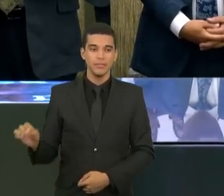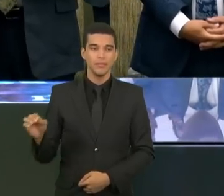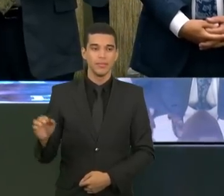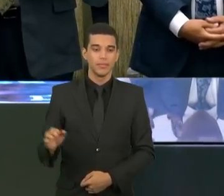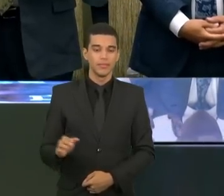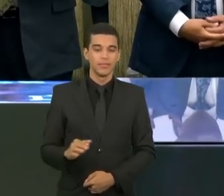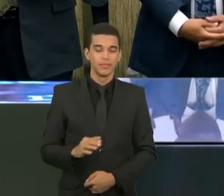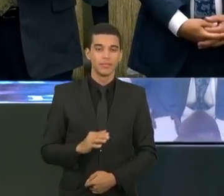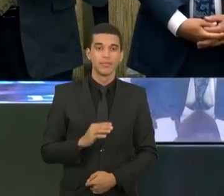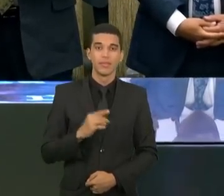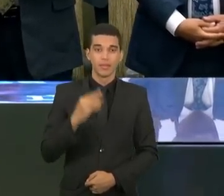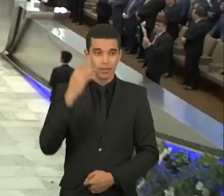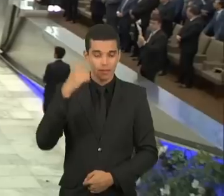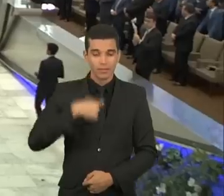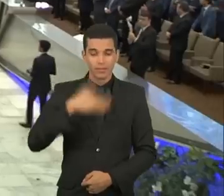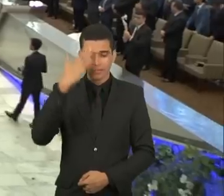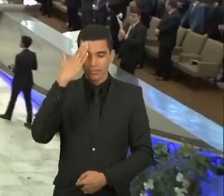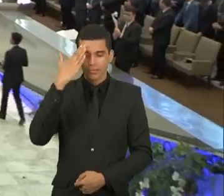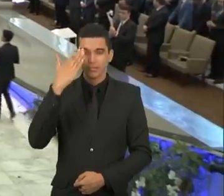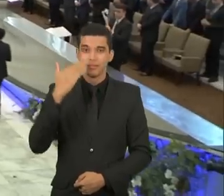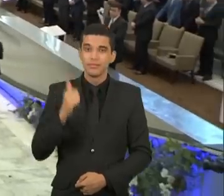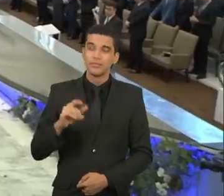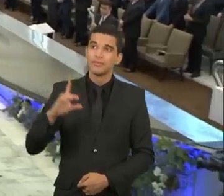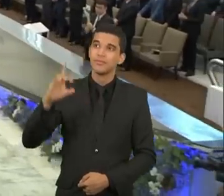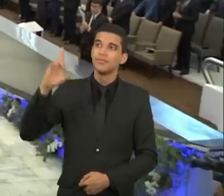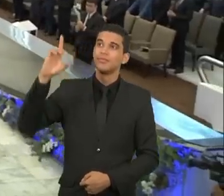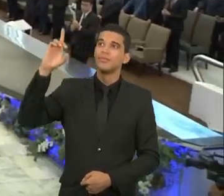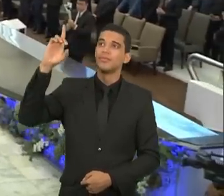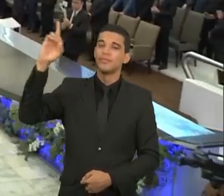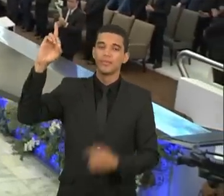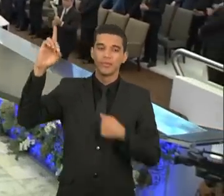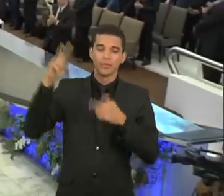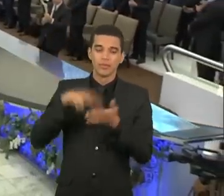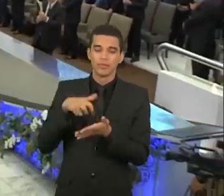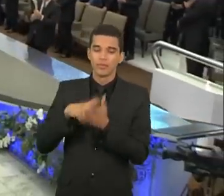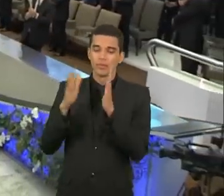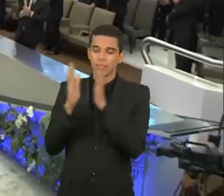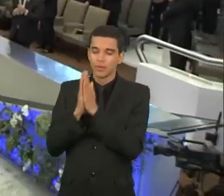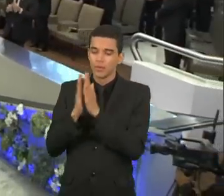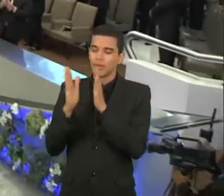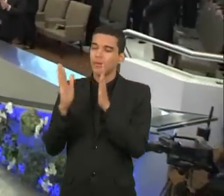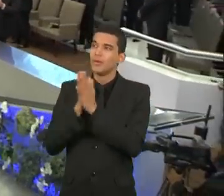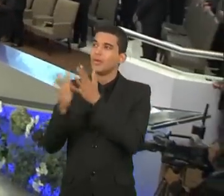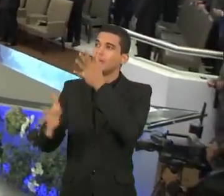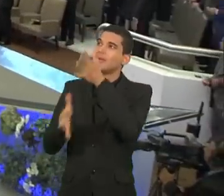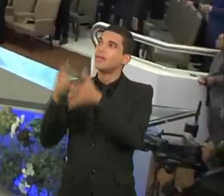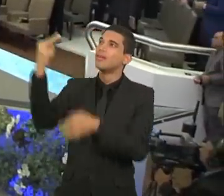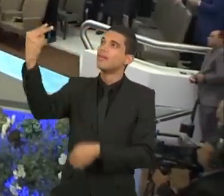cante, e os seus ouvidos, ó Senhor.